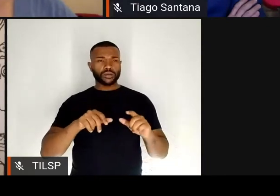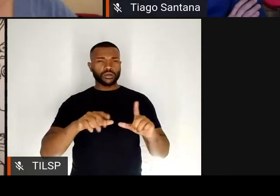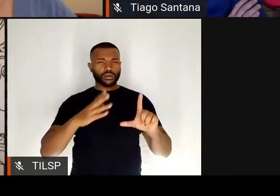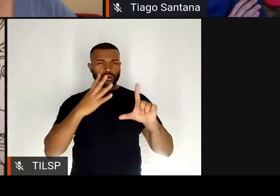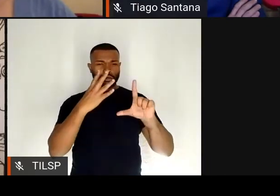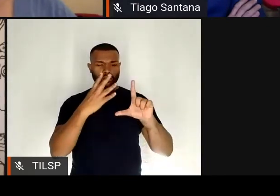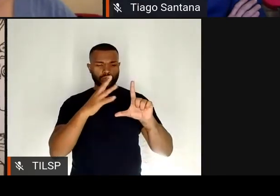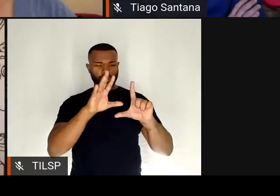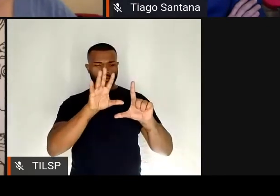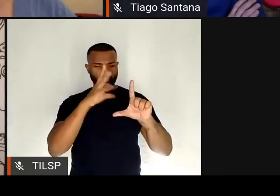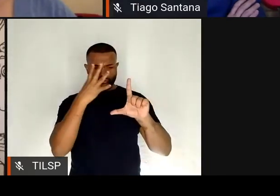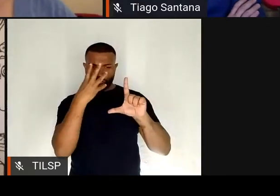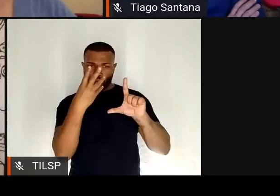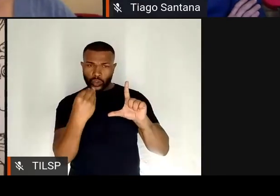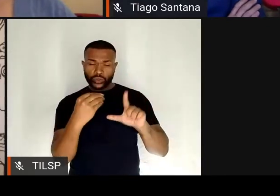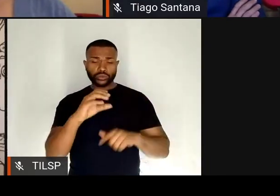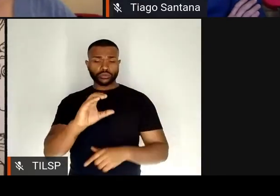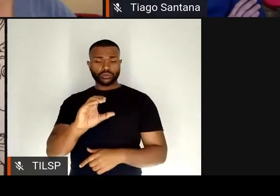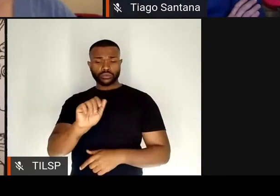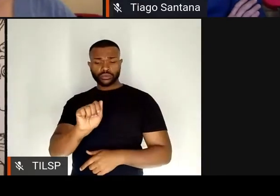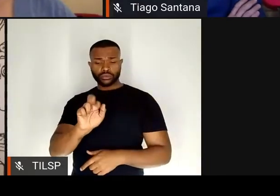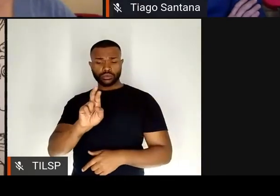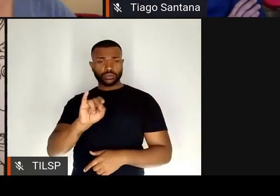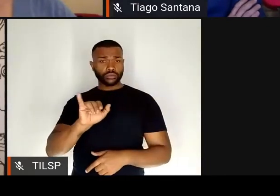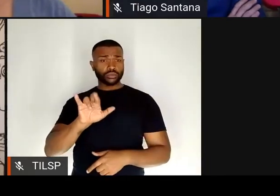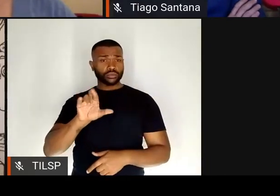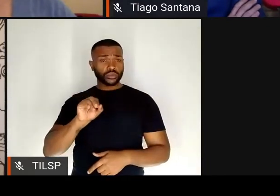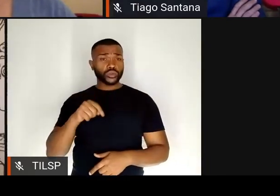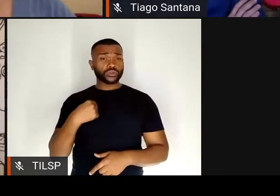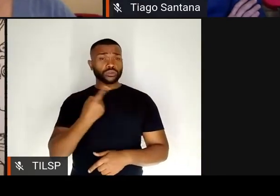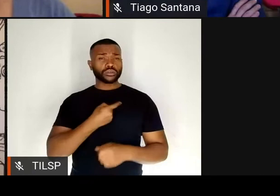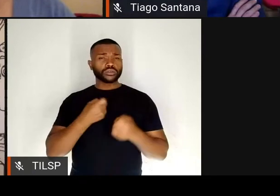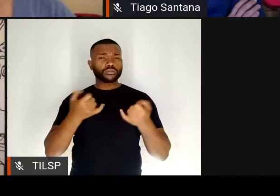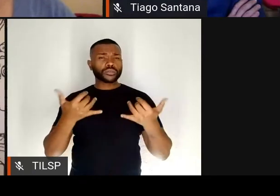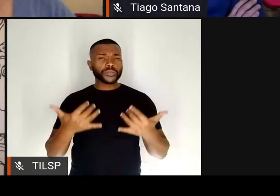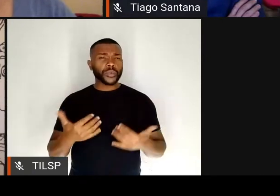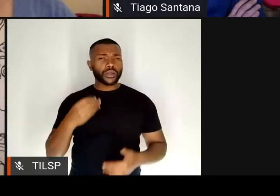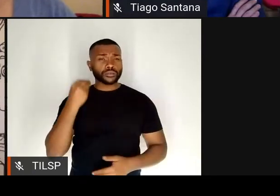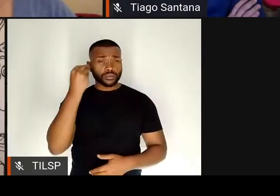a possibilidade de narrar uma experiência?